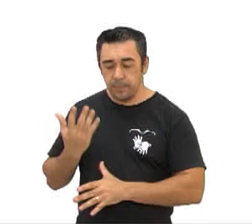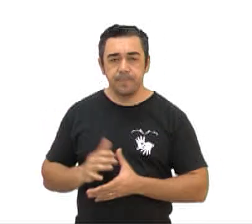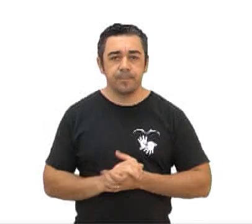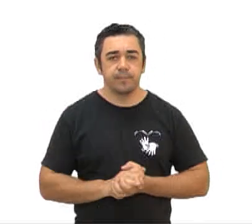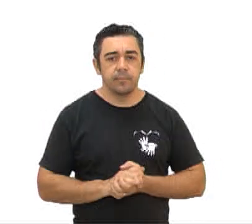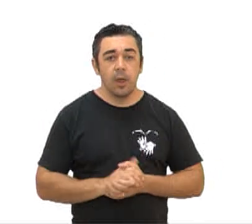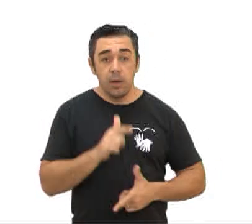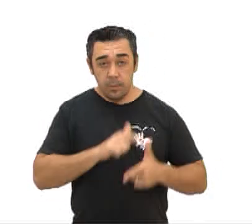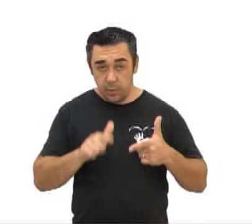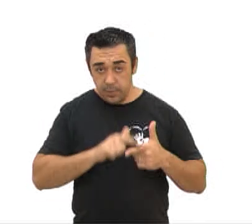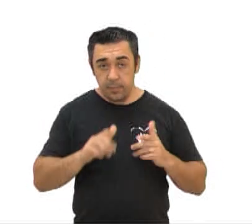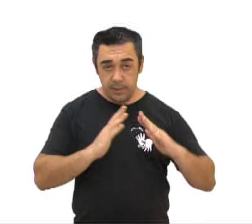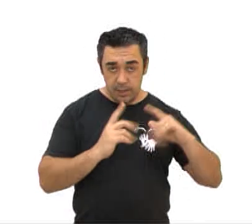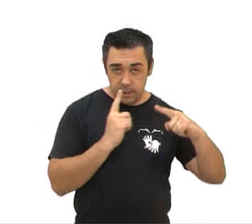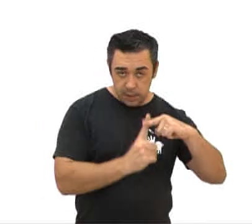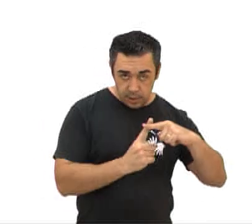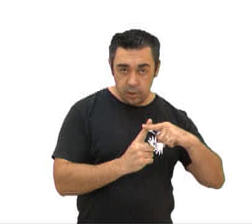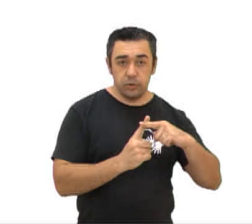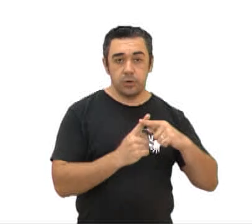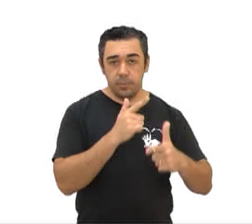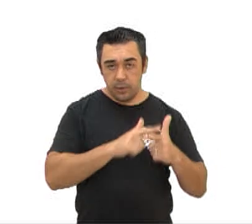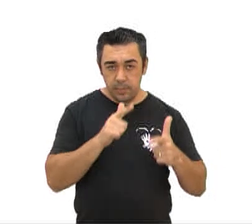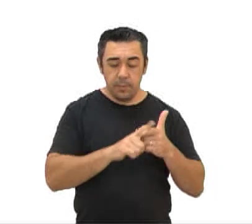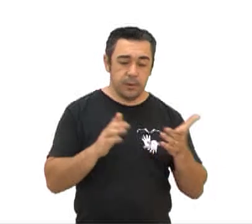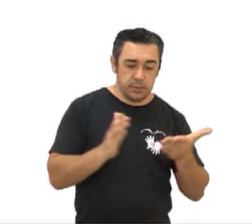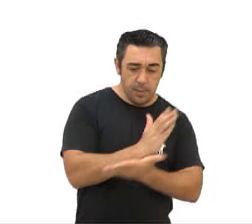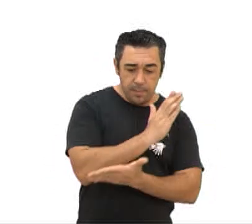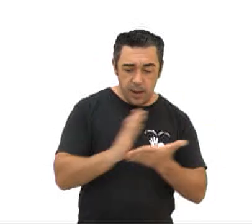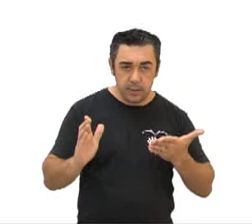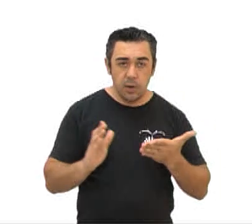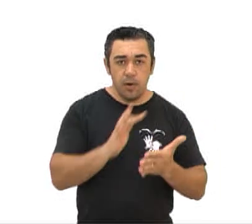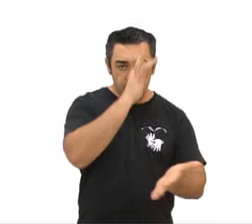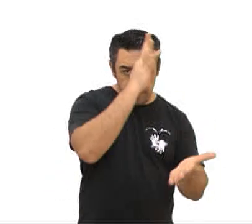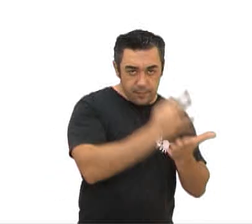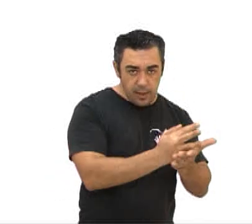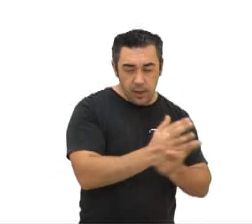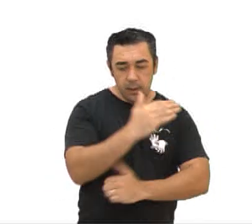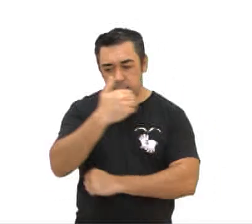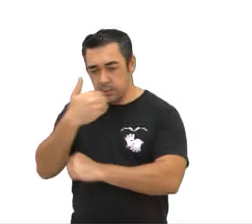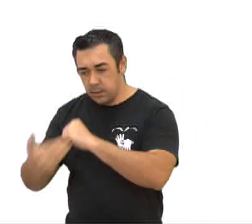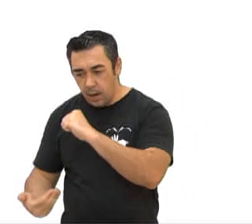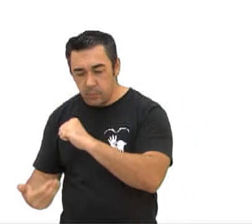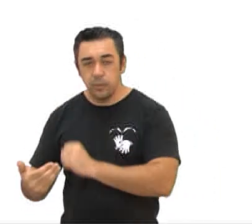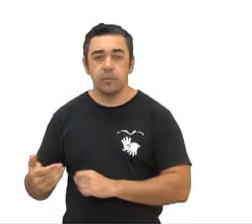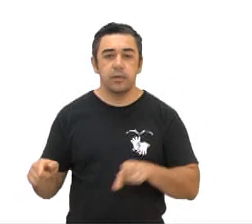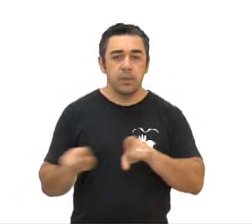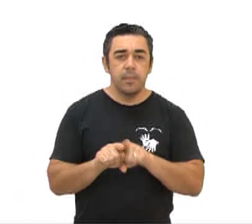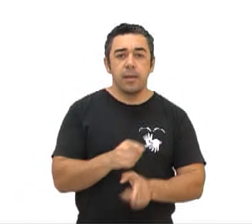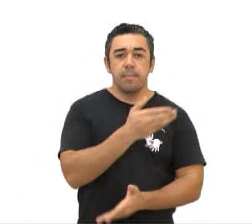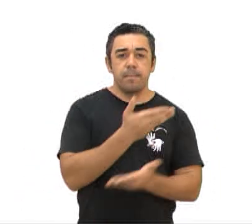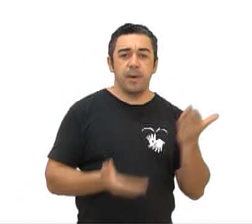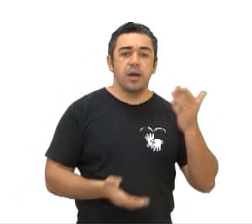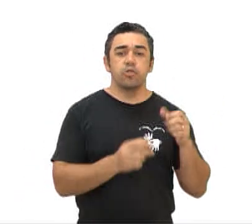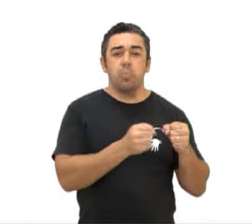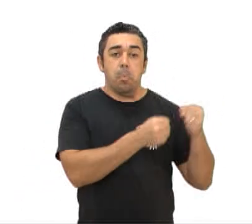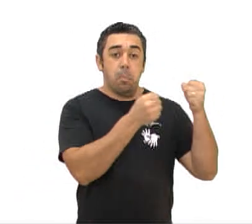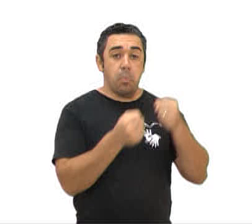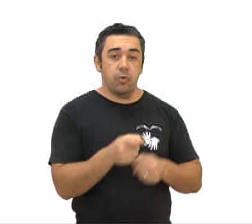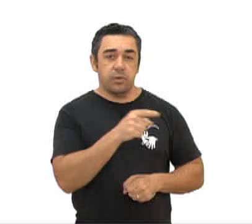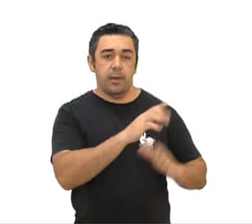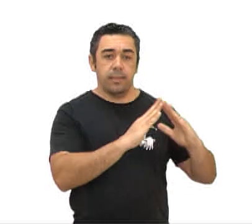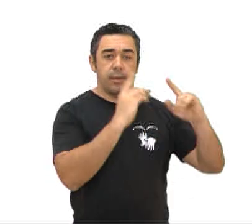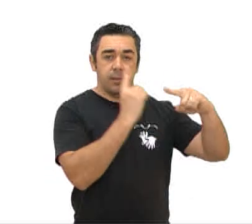da igreja que culminou na separação entre fé e Estado nacional e a perda do poder da